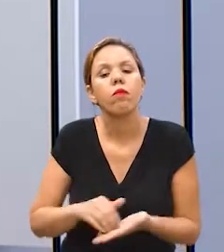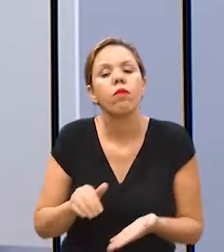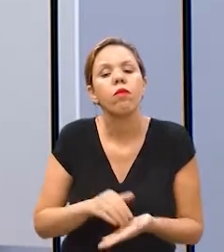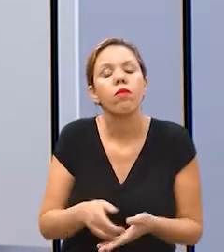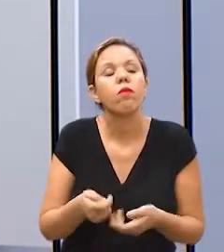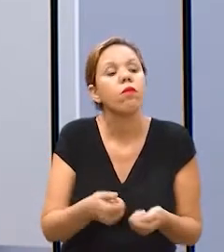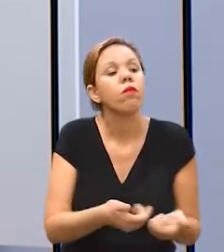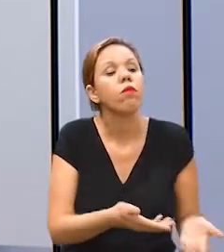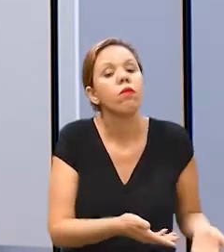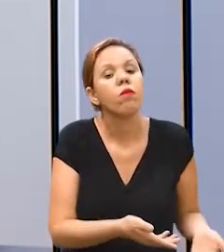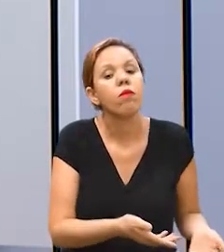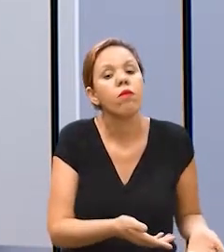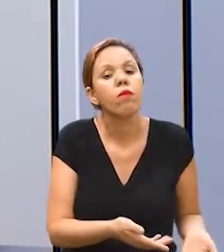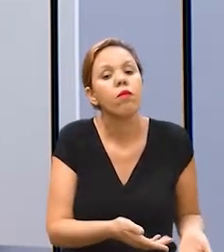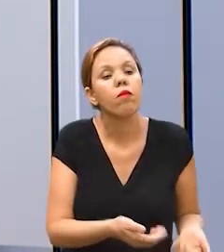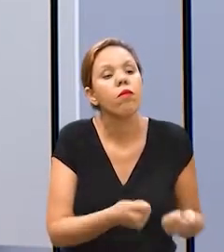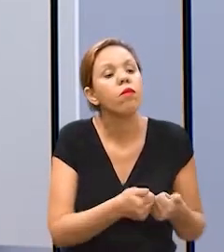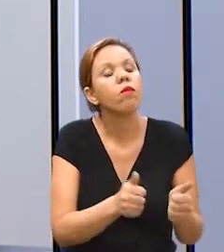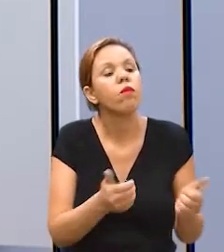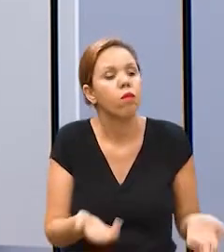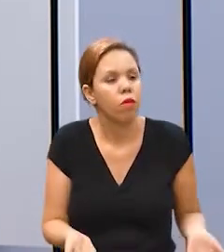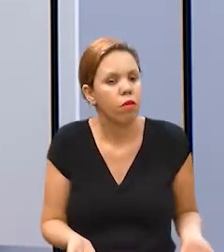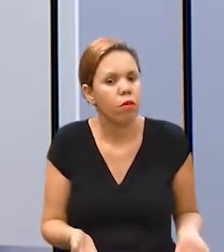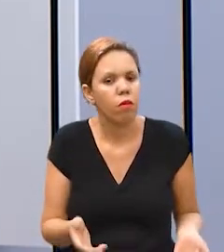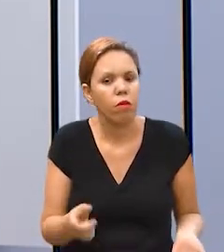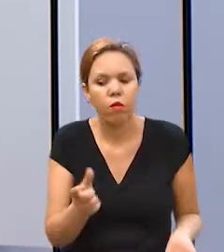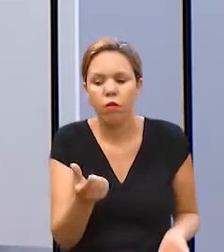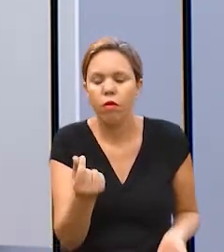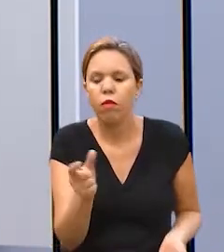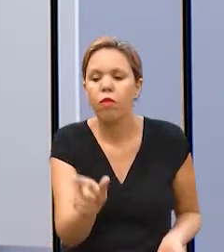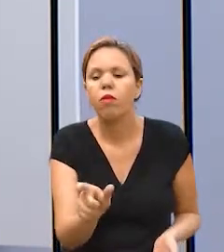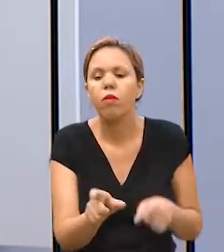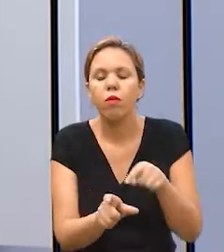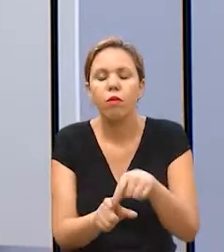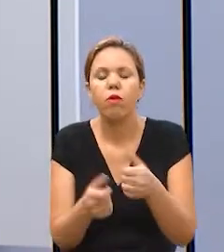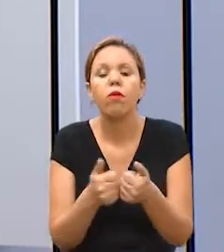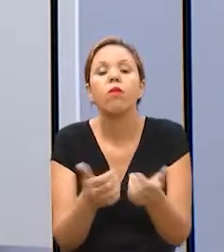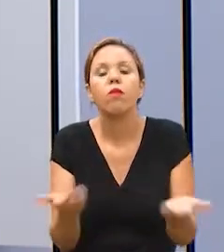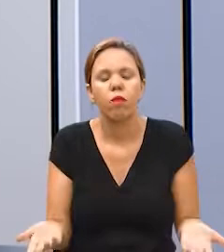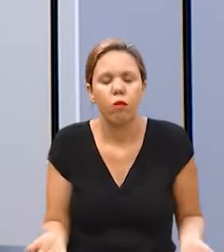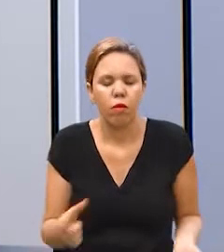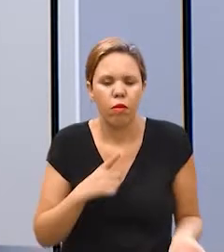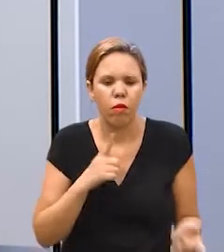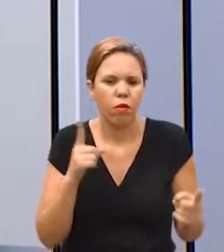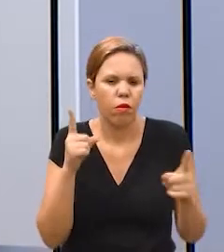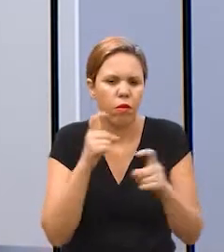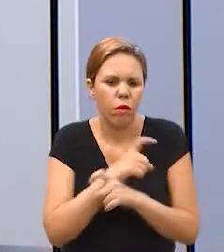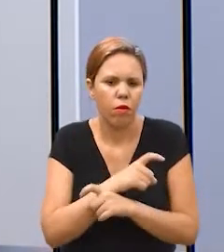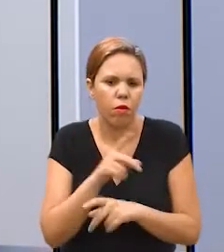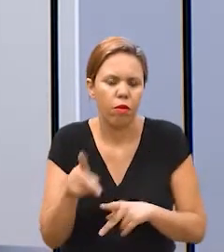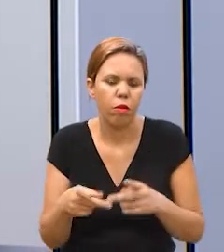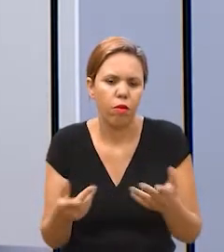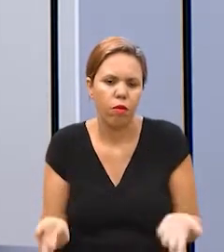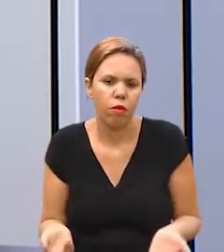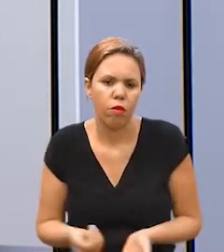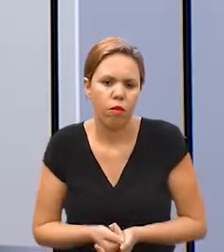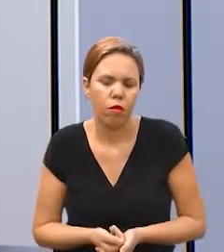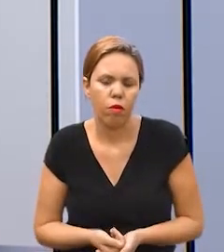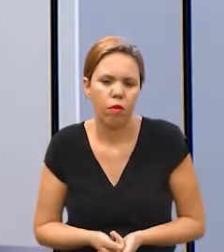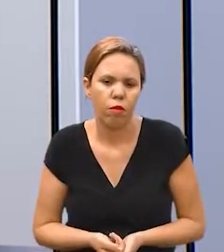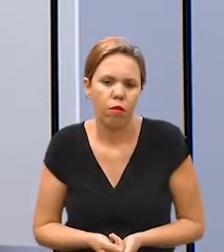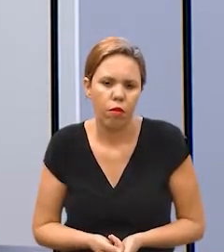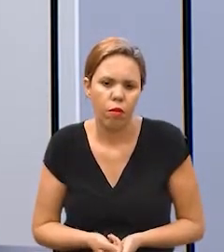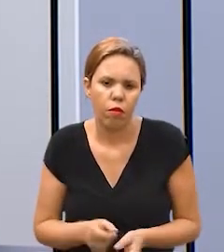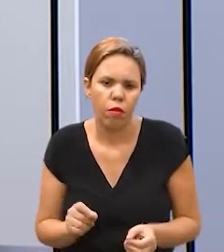a possibilidade do transporte, do passe, né? Mas aí há uma dificuldade enorme feita